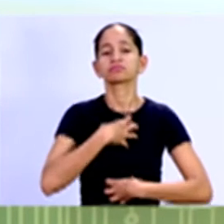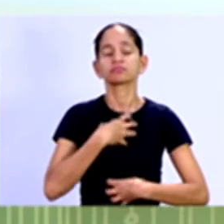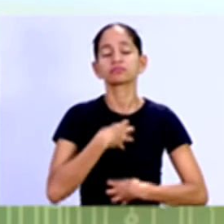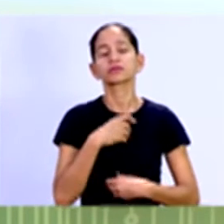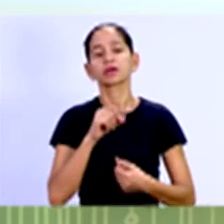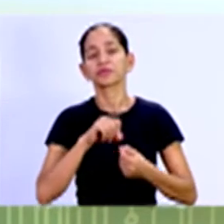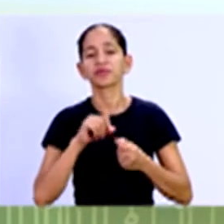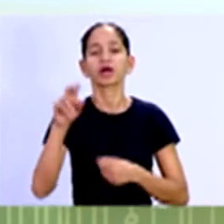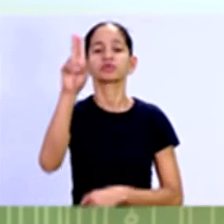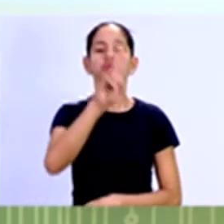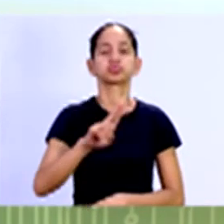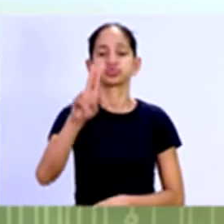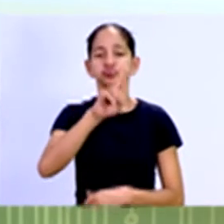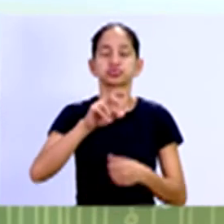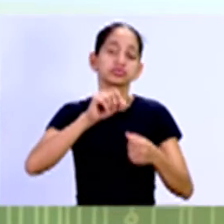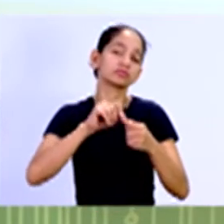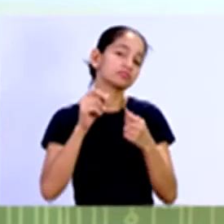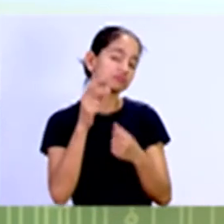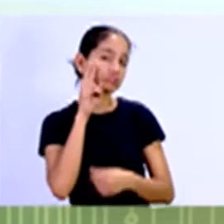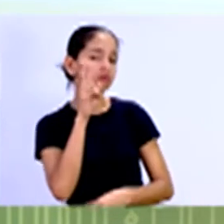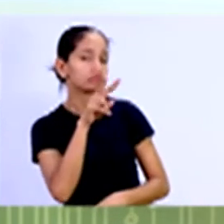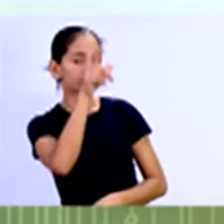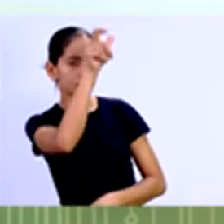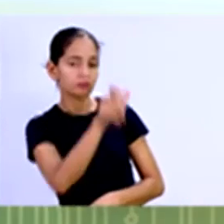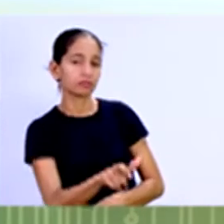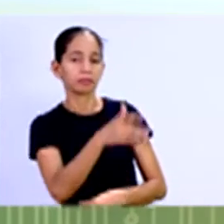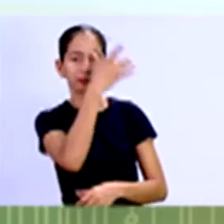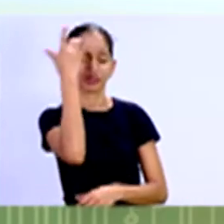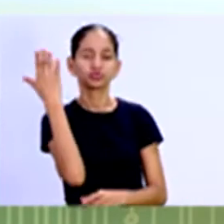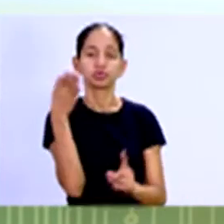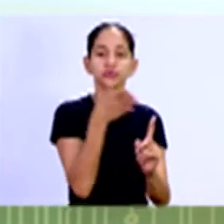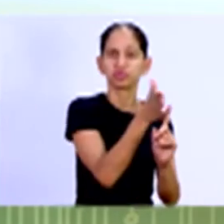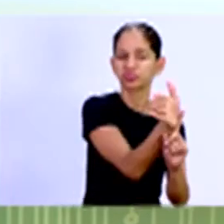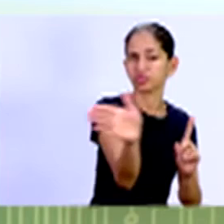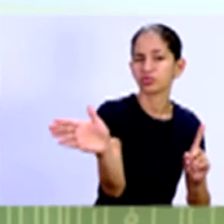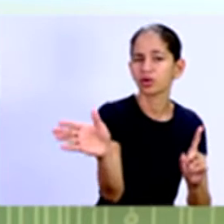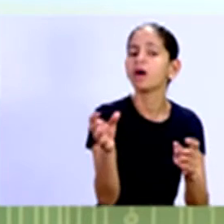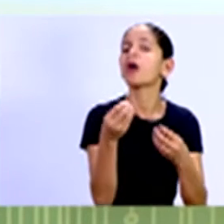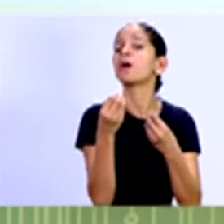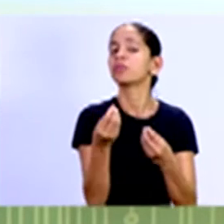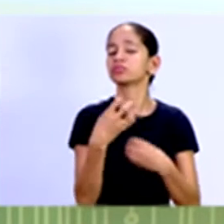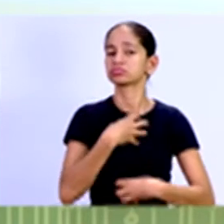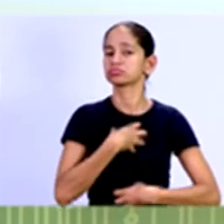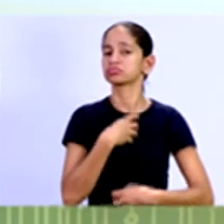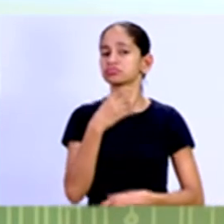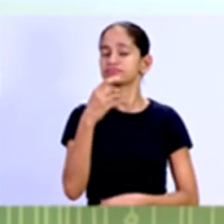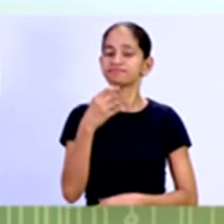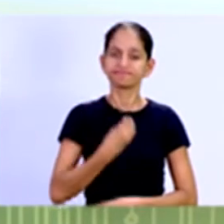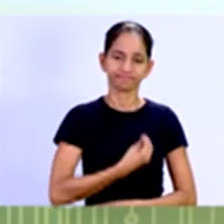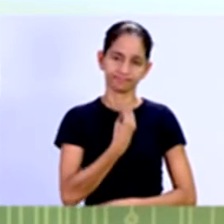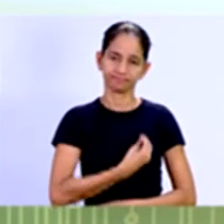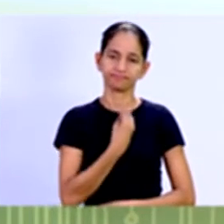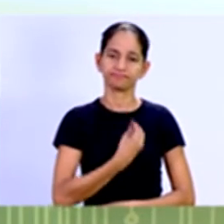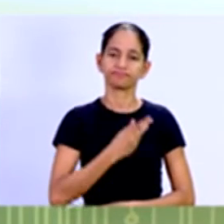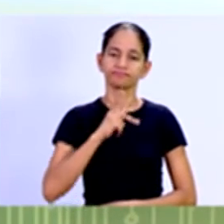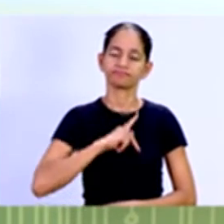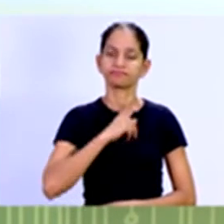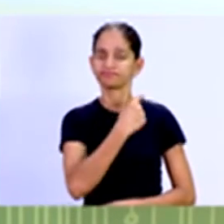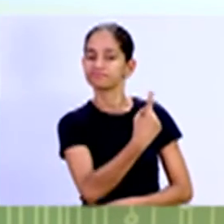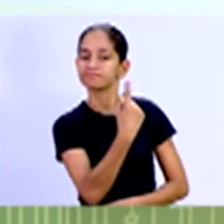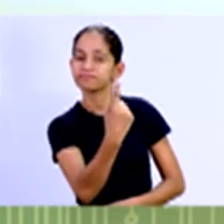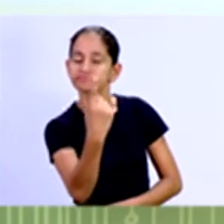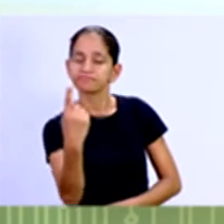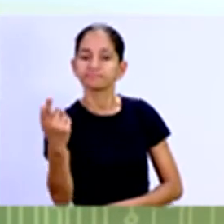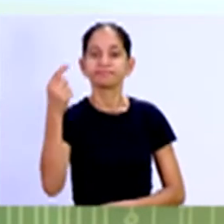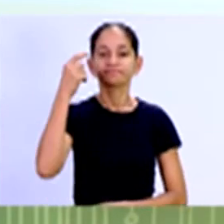né, vejo as pessoas como meio e não como fins. Eu acho que se vocês fizerem essa reflexão,